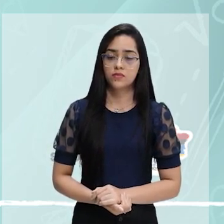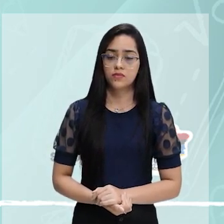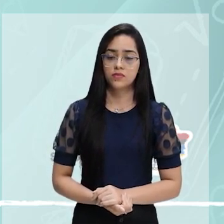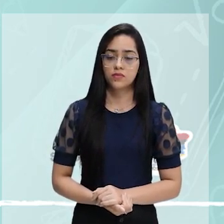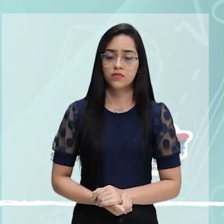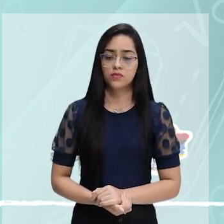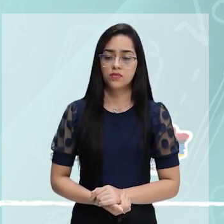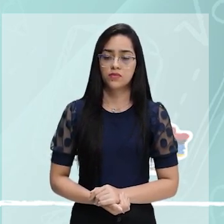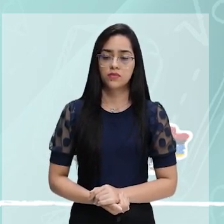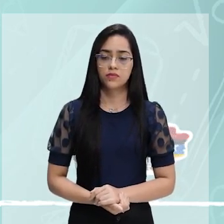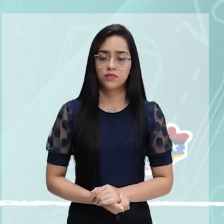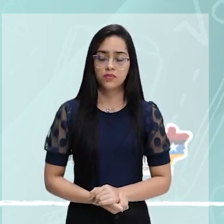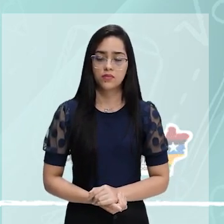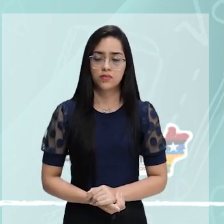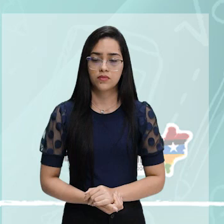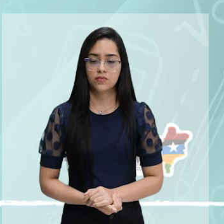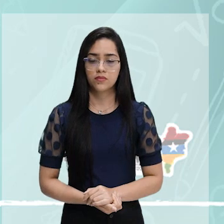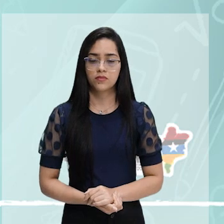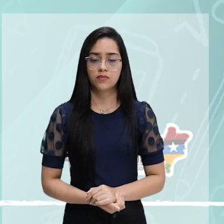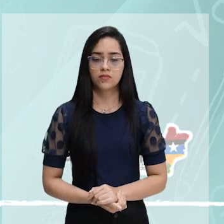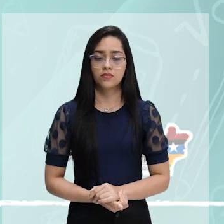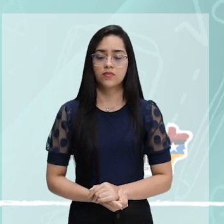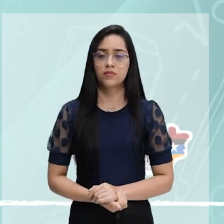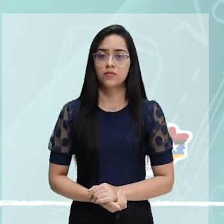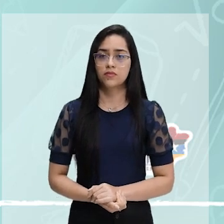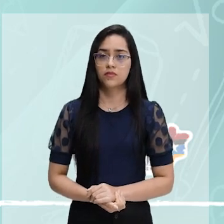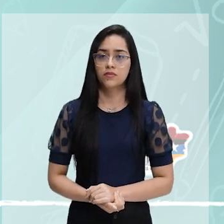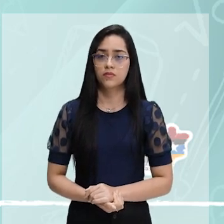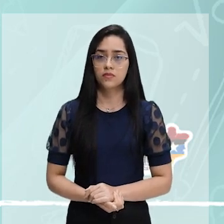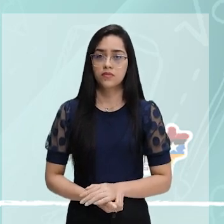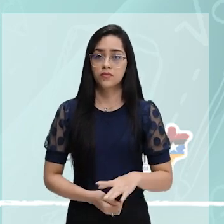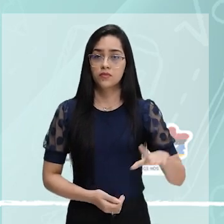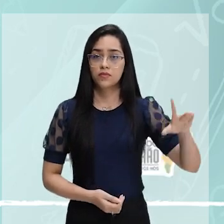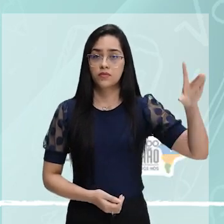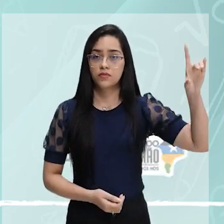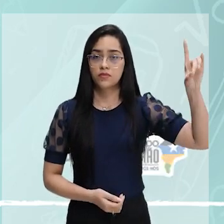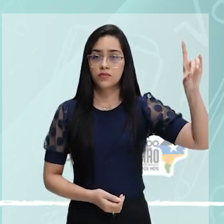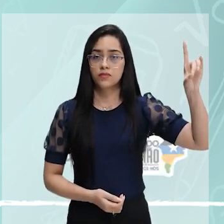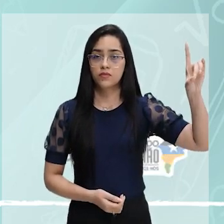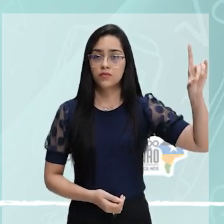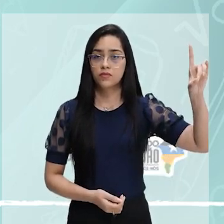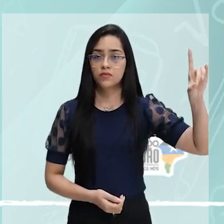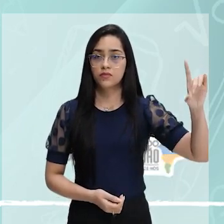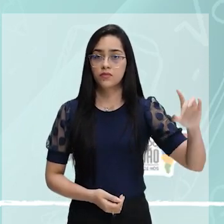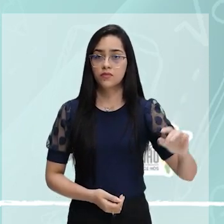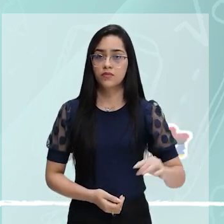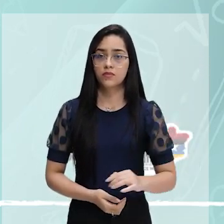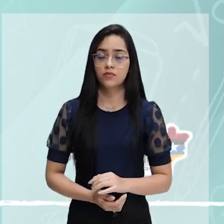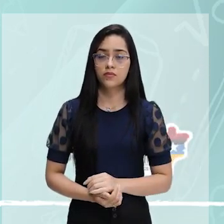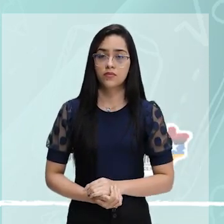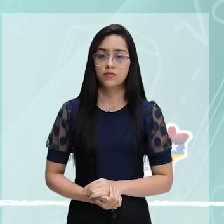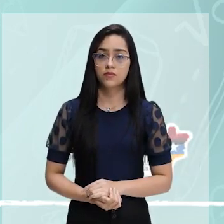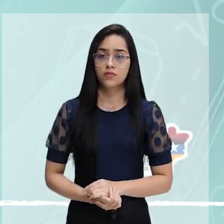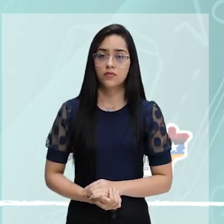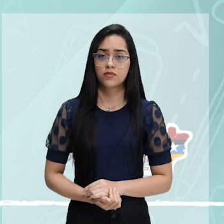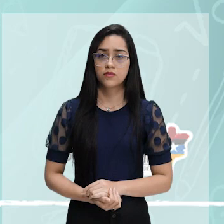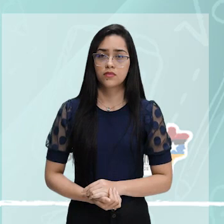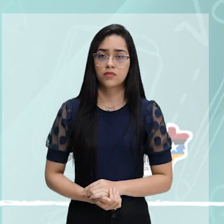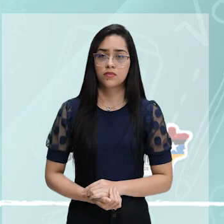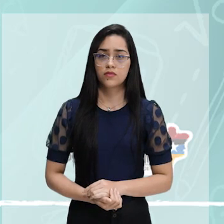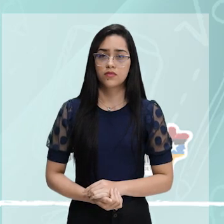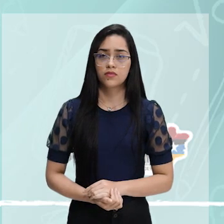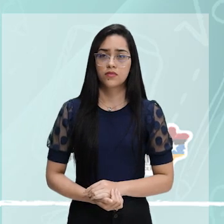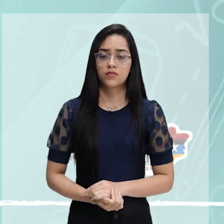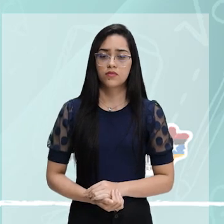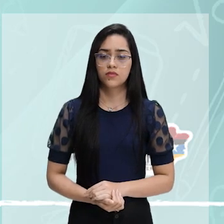as relações espaciais. Letra D, ambas operam com relação de